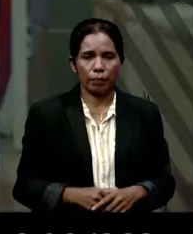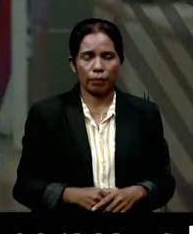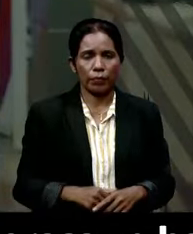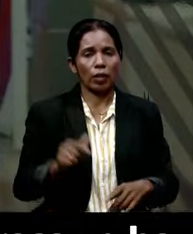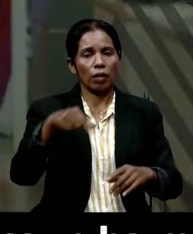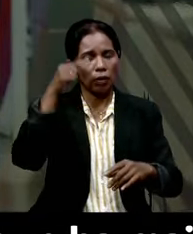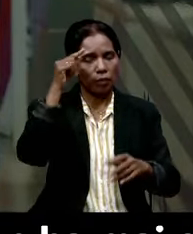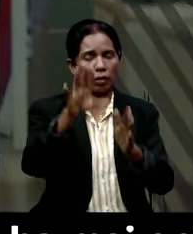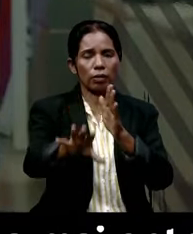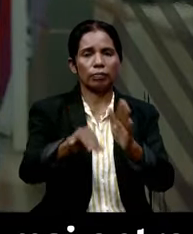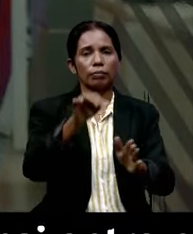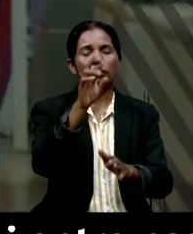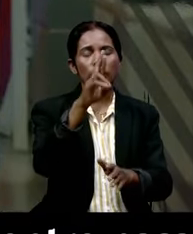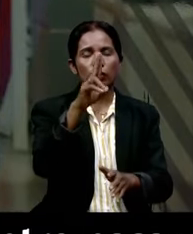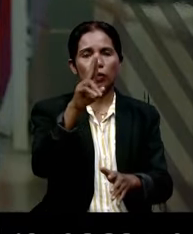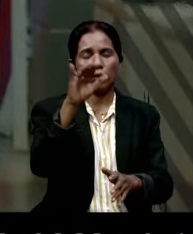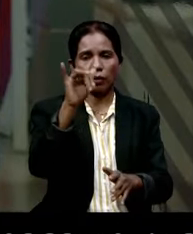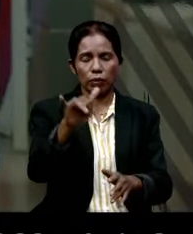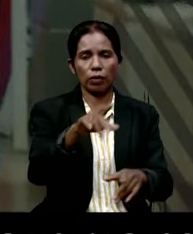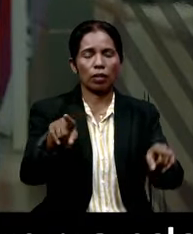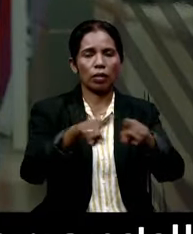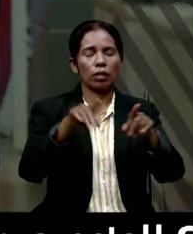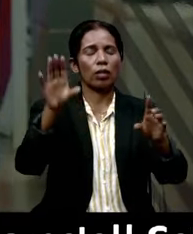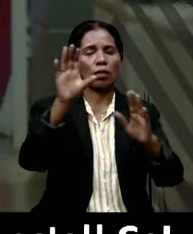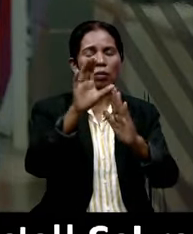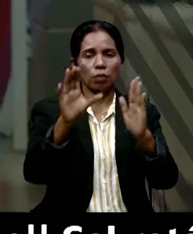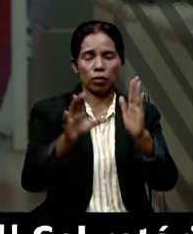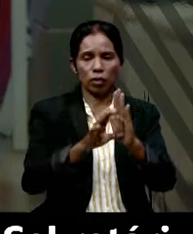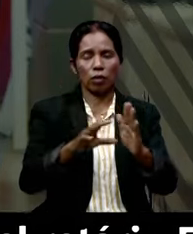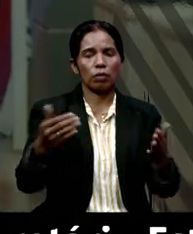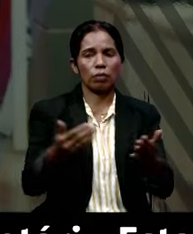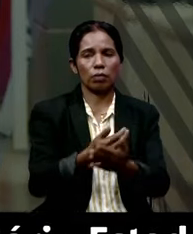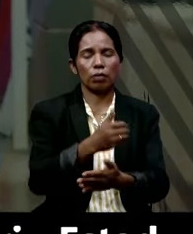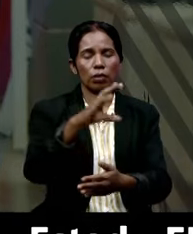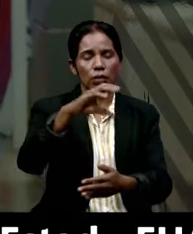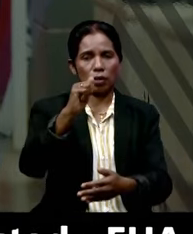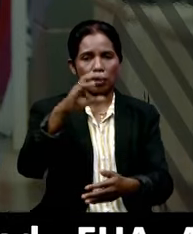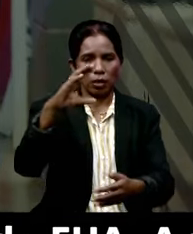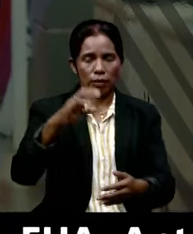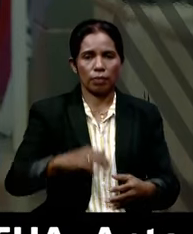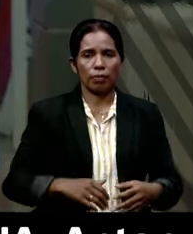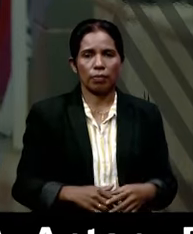Governo nomeia Rui Pereira dos Santos no der comissário FON Comissão Anticorrupção.